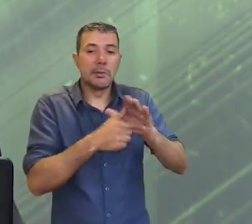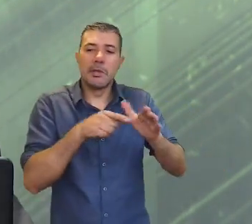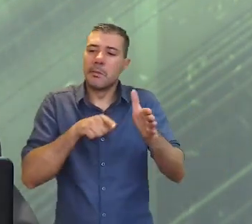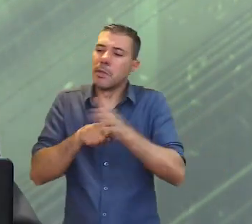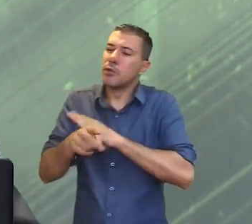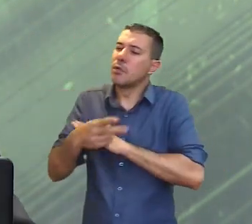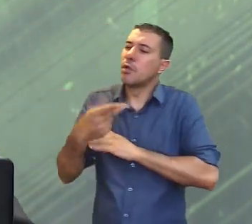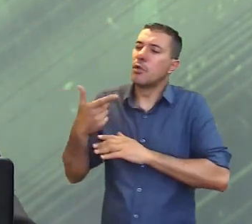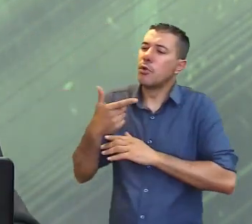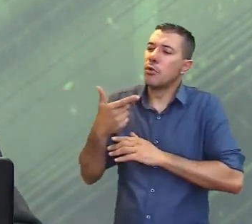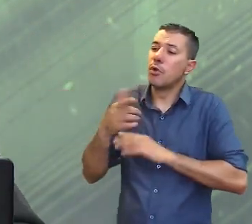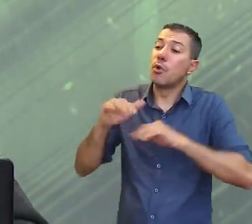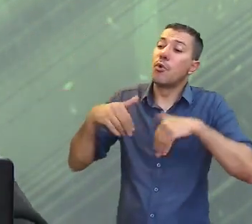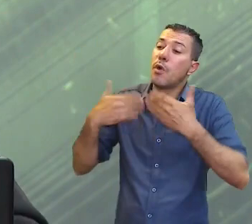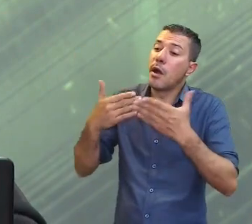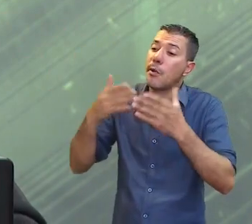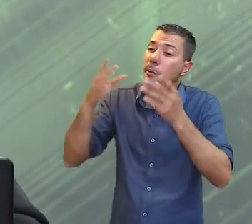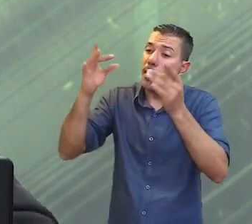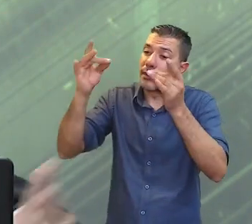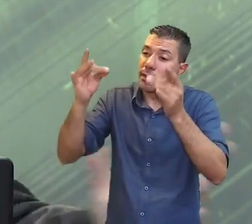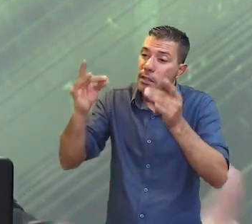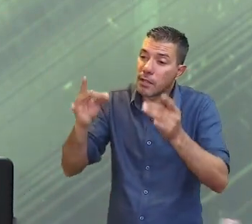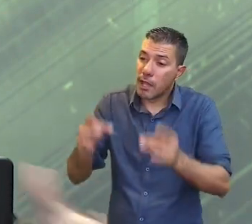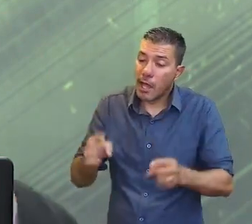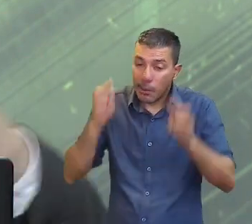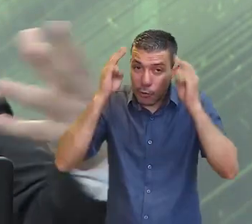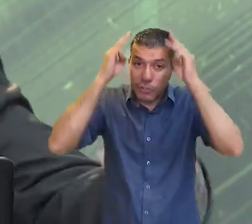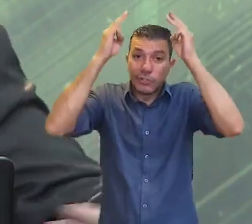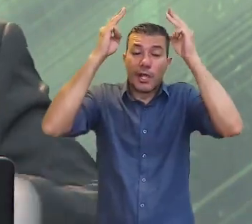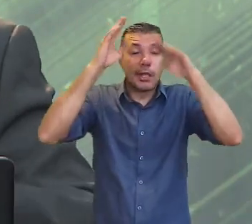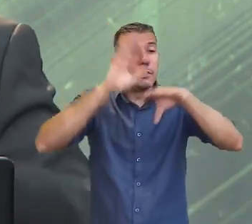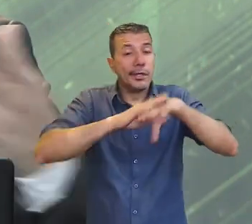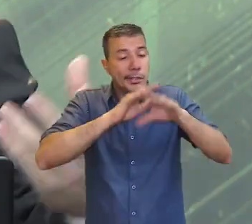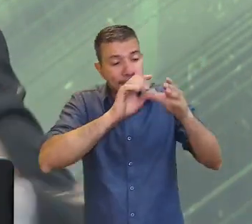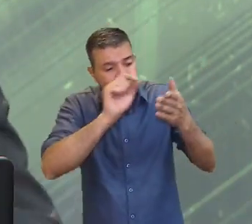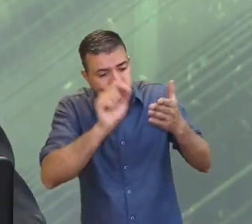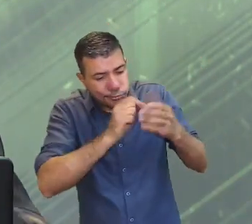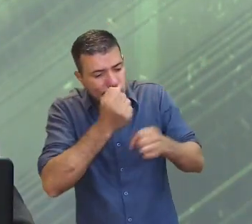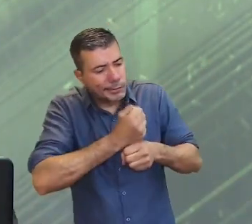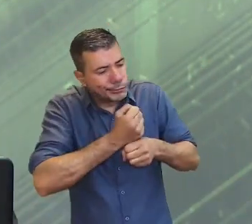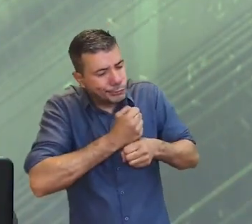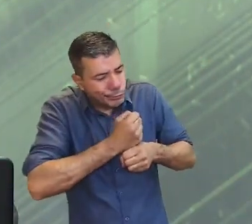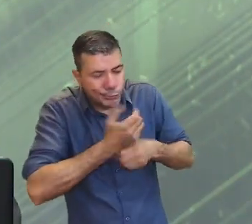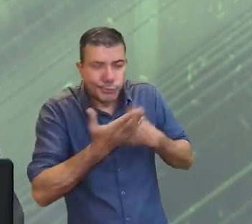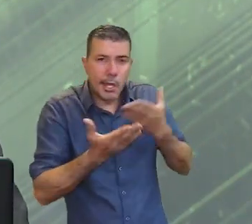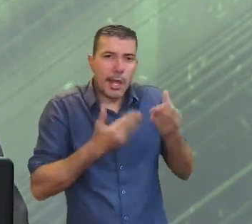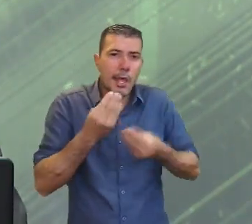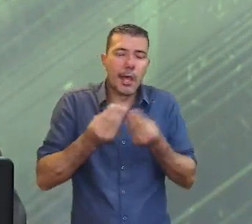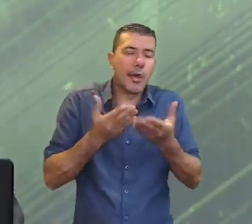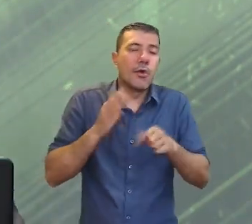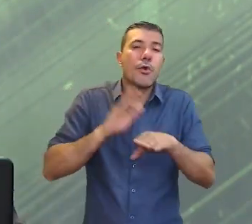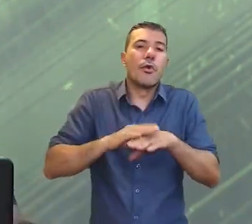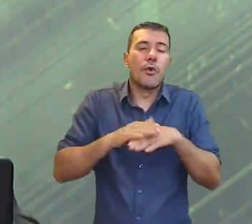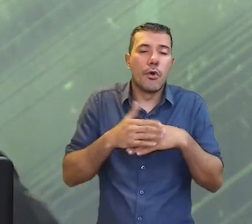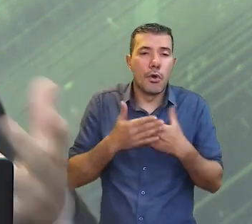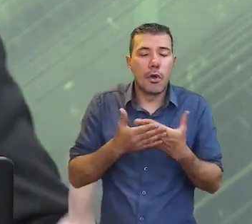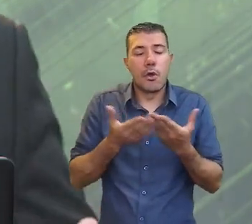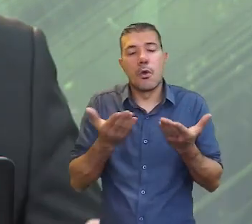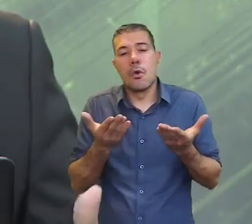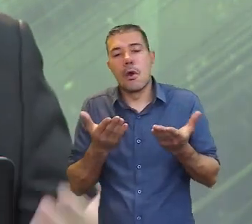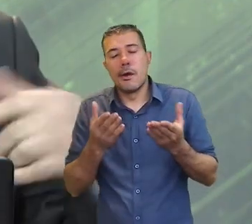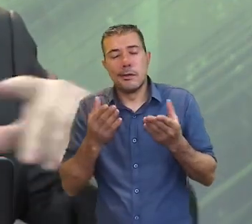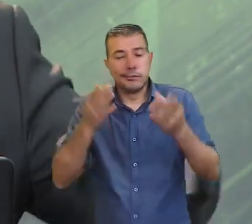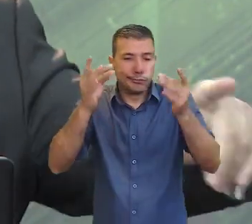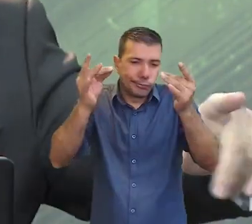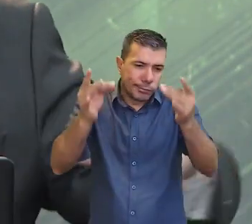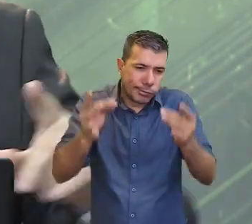pastor Casimiro. Qual foi a ordem dada a Moisés? Nós até antes aqui ensaiando, trabalhando um pouquinho sobre os assuntos, o senhor falou assim, qual foi a